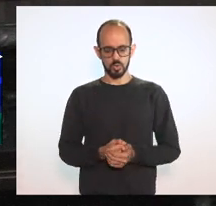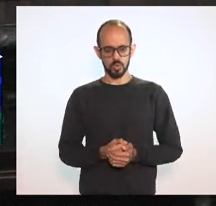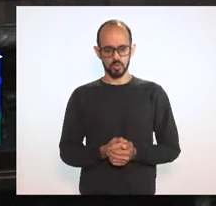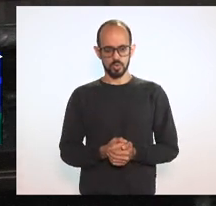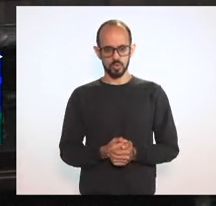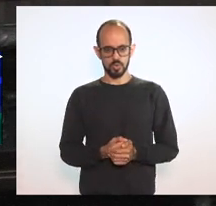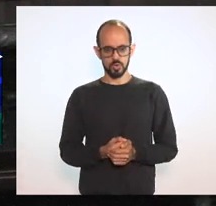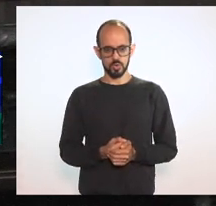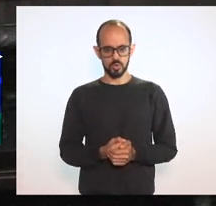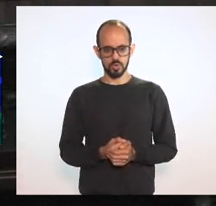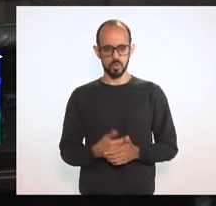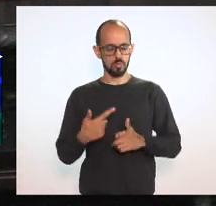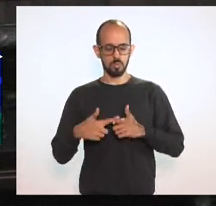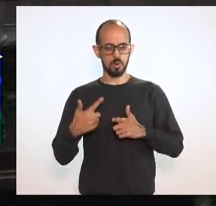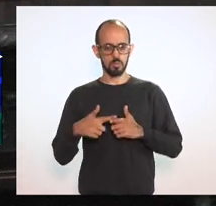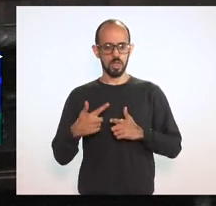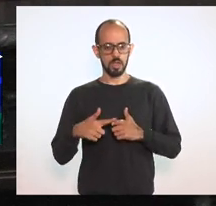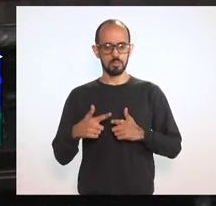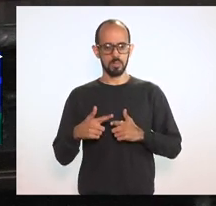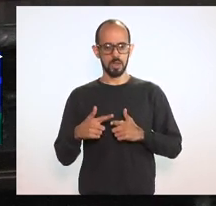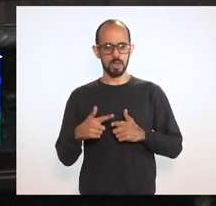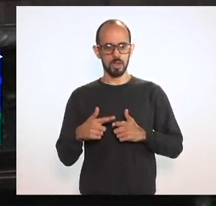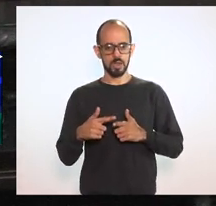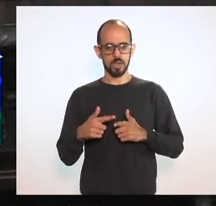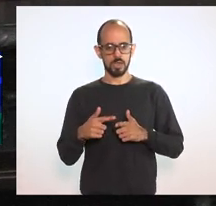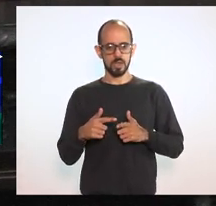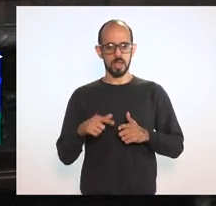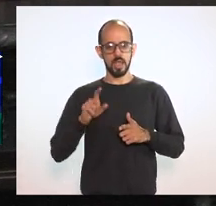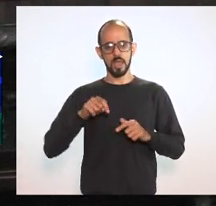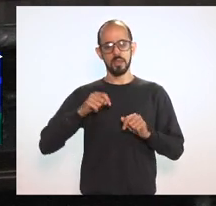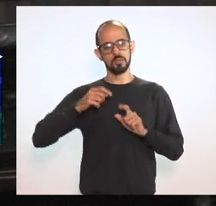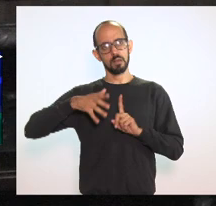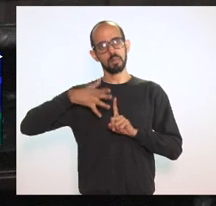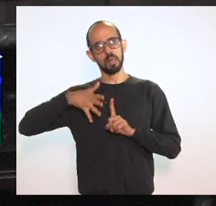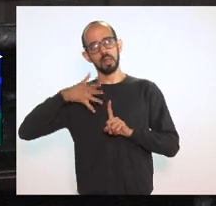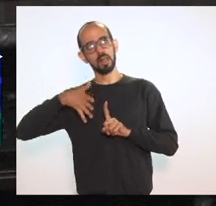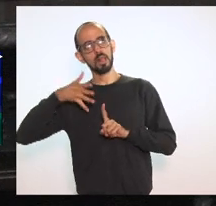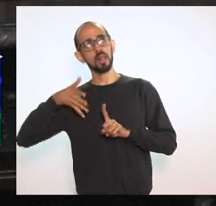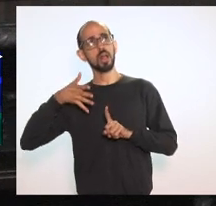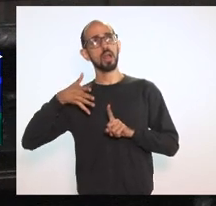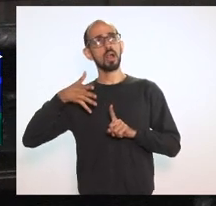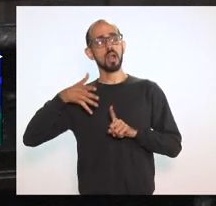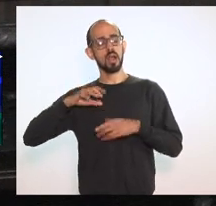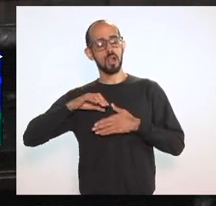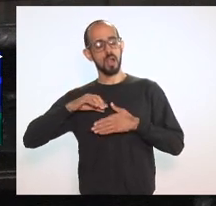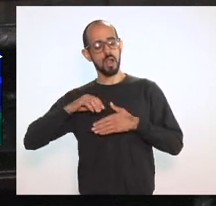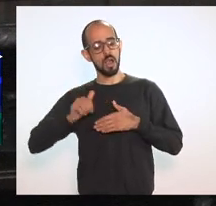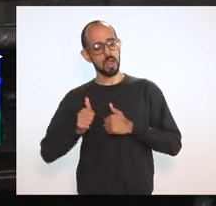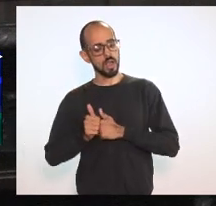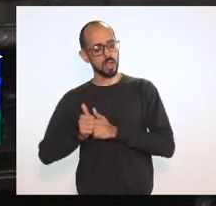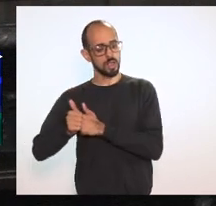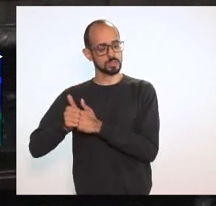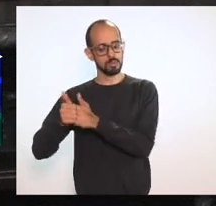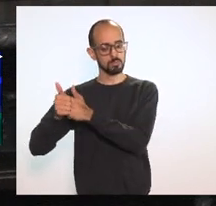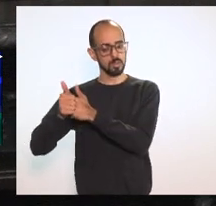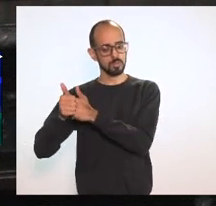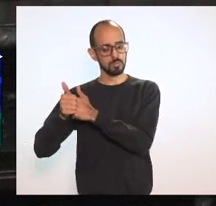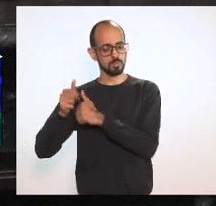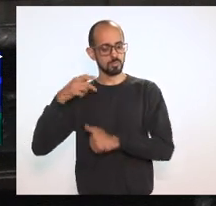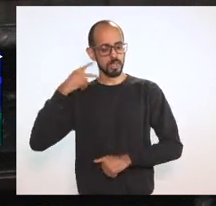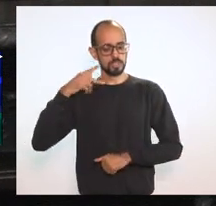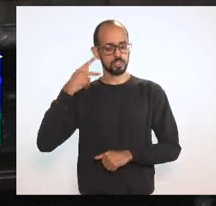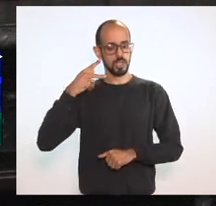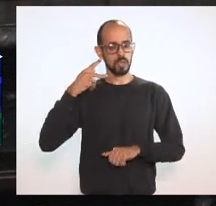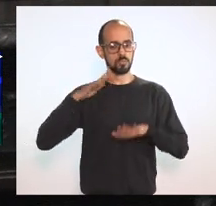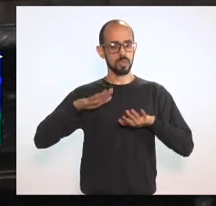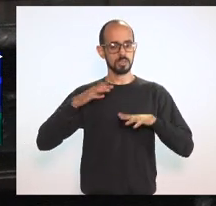recuperar o problema é Pronto elitismo partidarização eleitoralismo agora esse essa discussão que